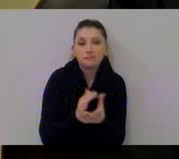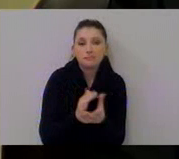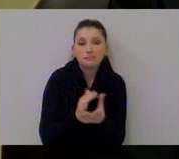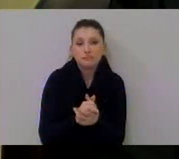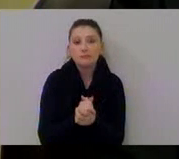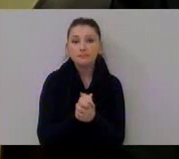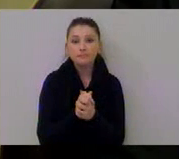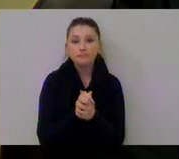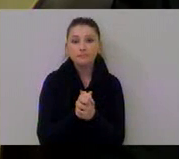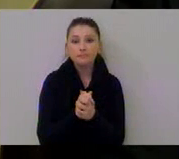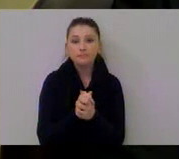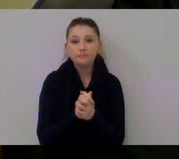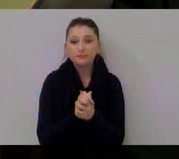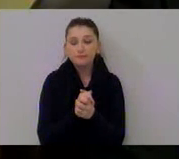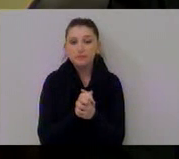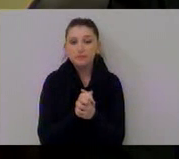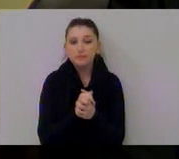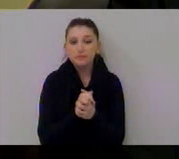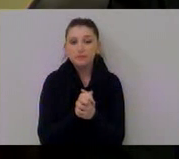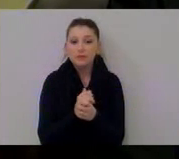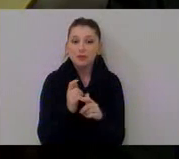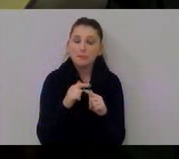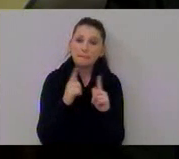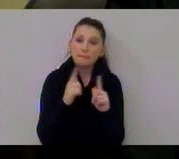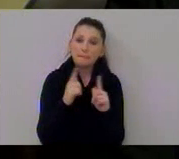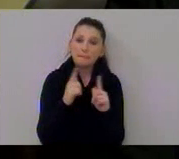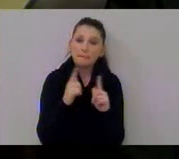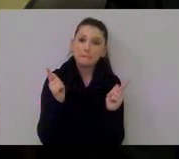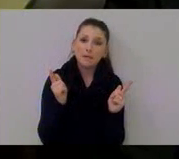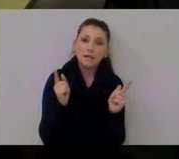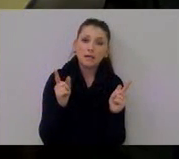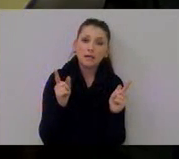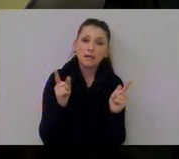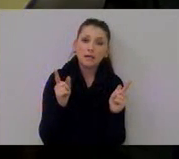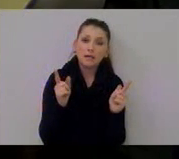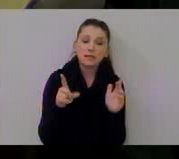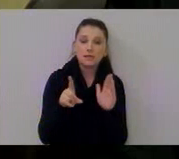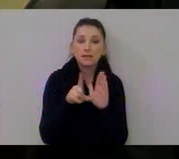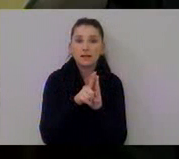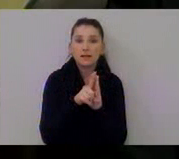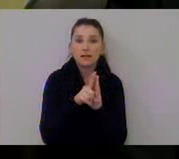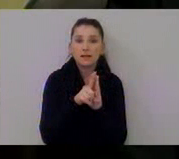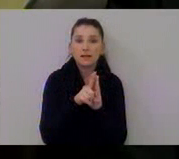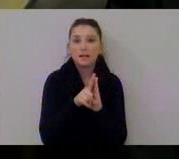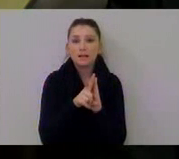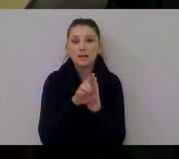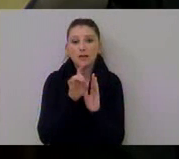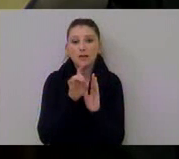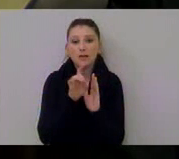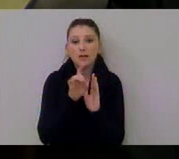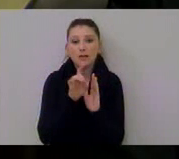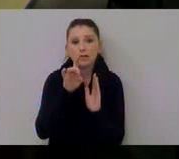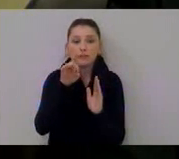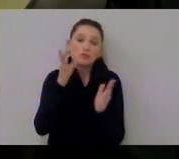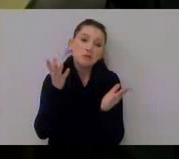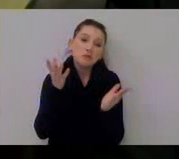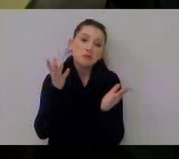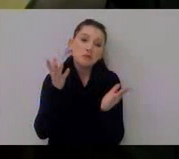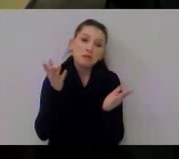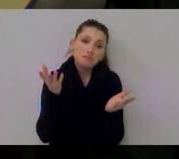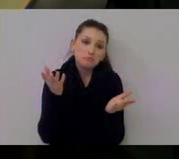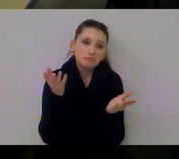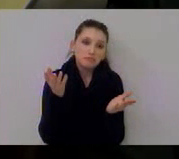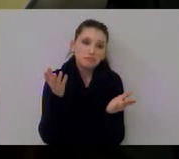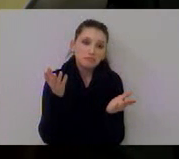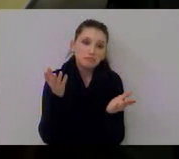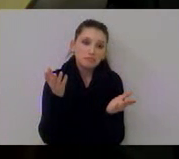Mas a regra, né, como eu disse, só vale para os novos. Porque no